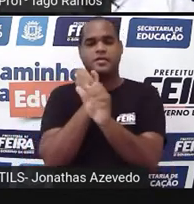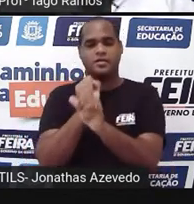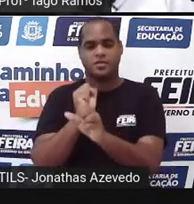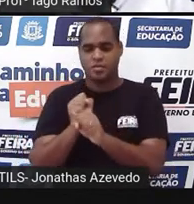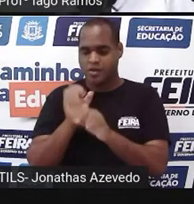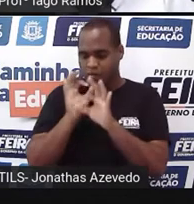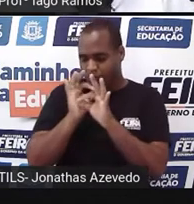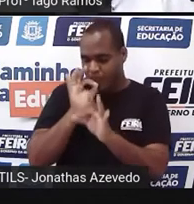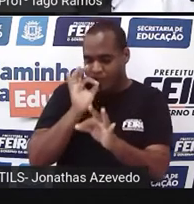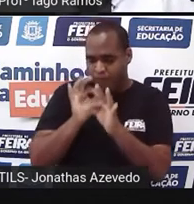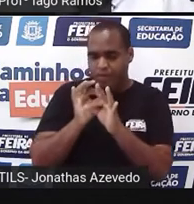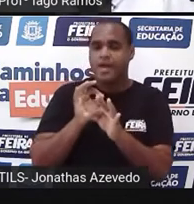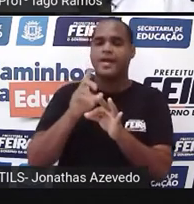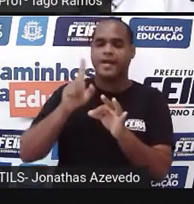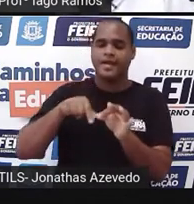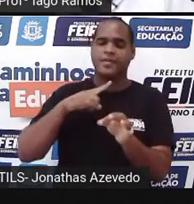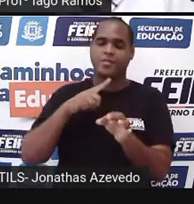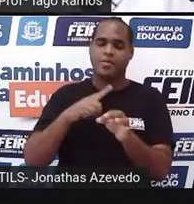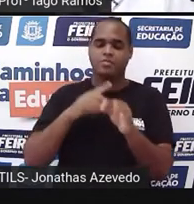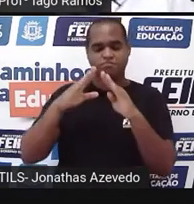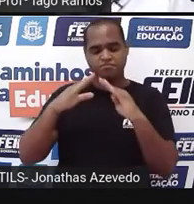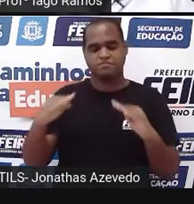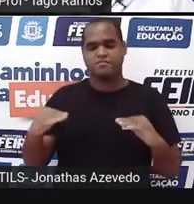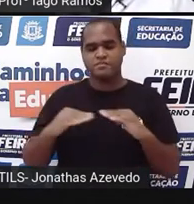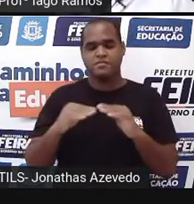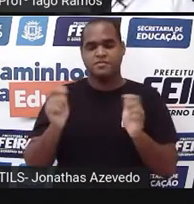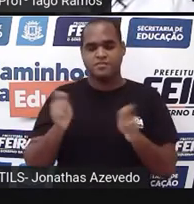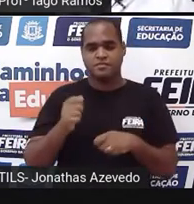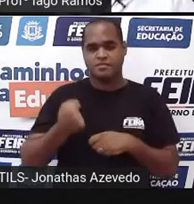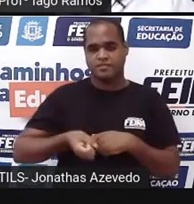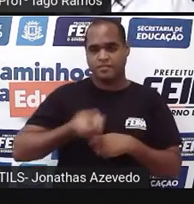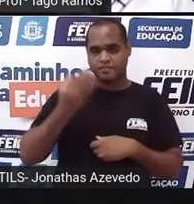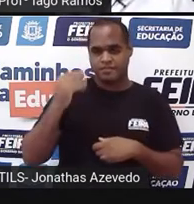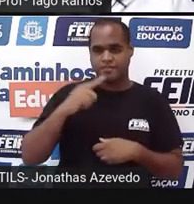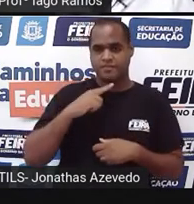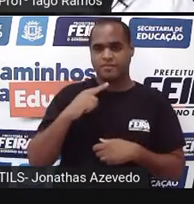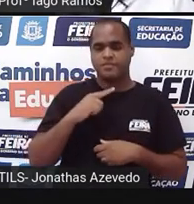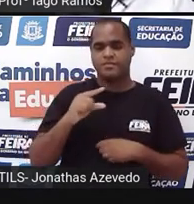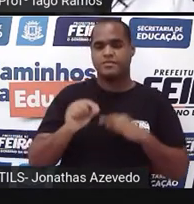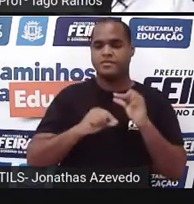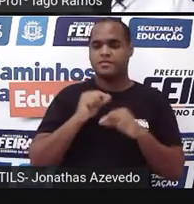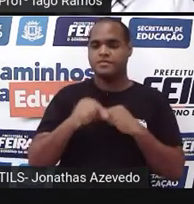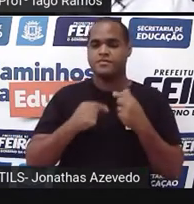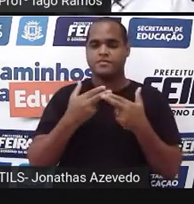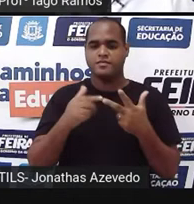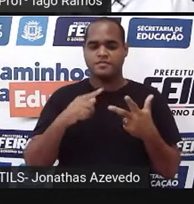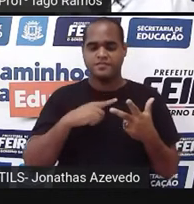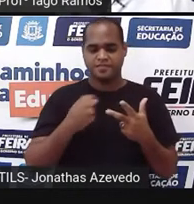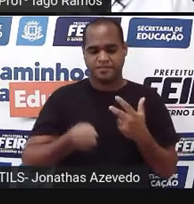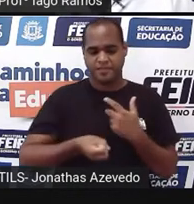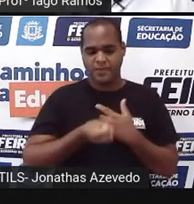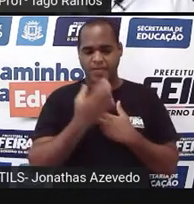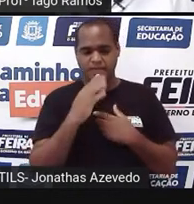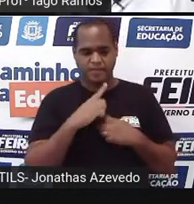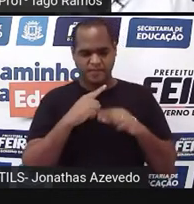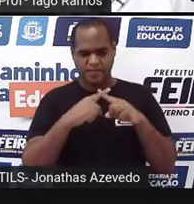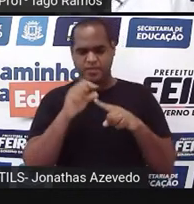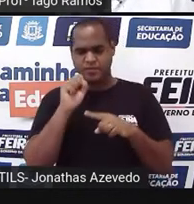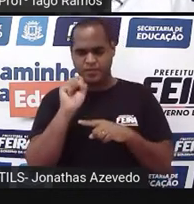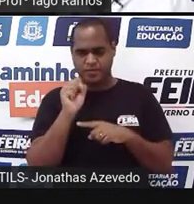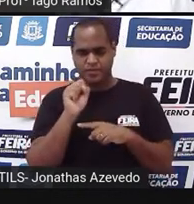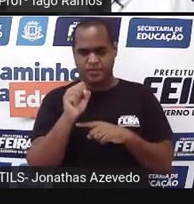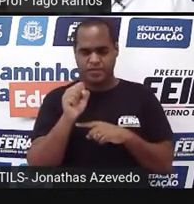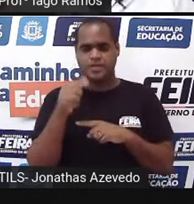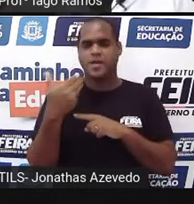para as pirâmides de base quadrada tá eu não sei quantas pirâmides são mas é a quantidade de pirâmides vezes oito